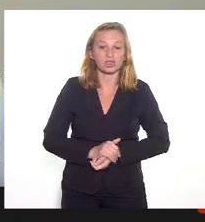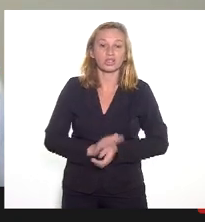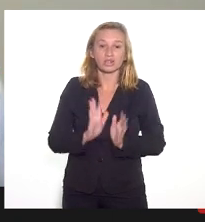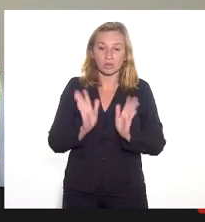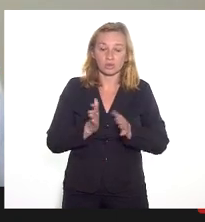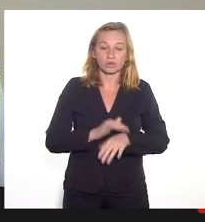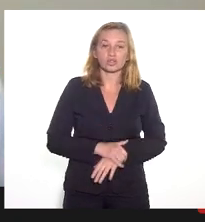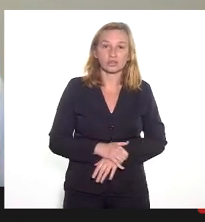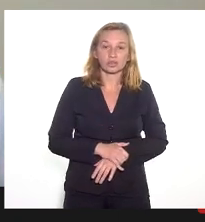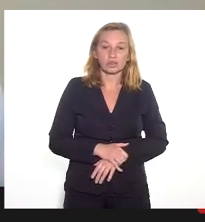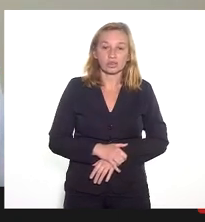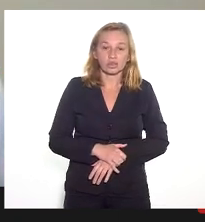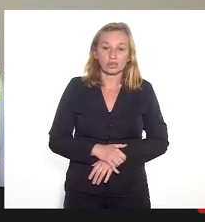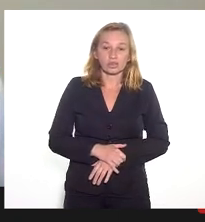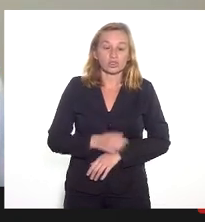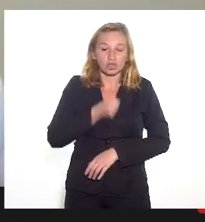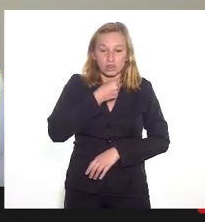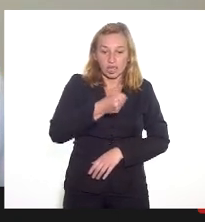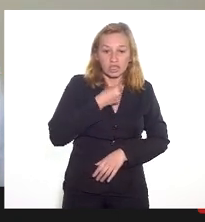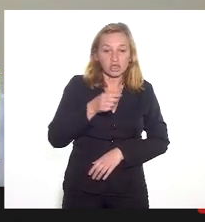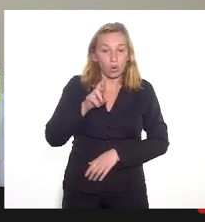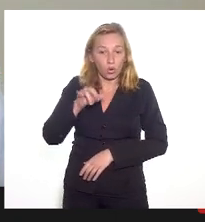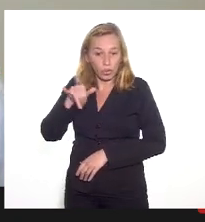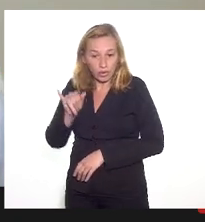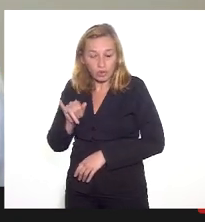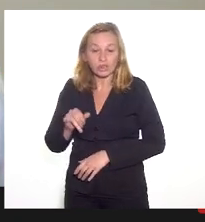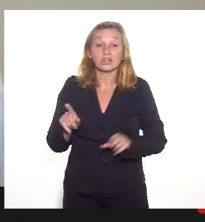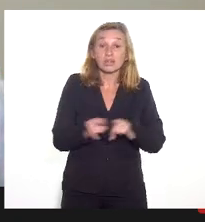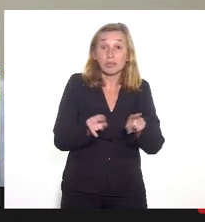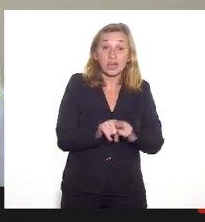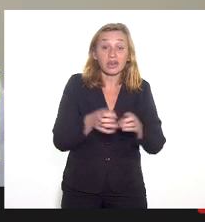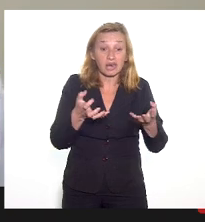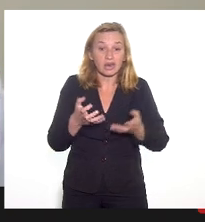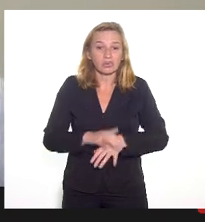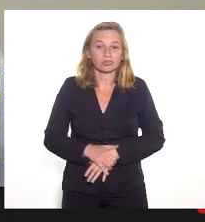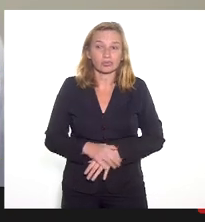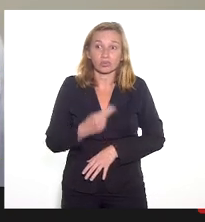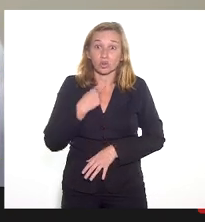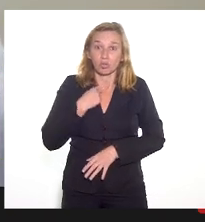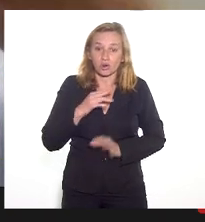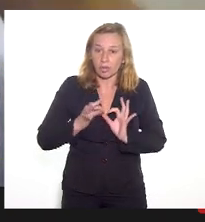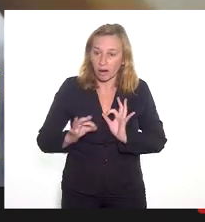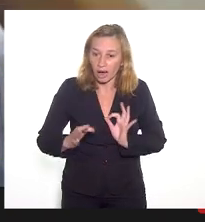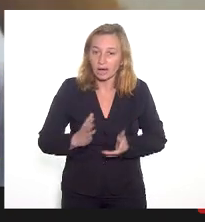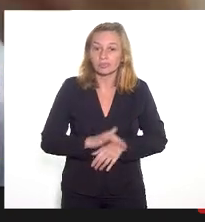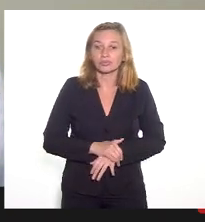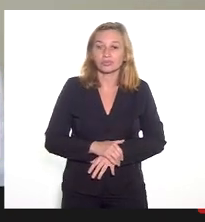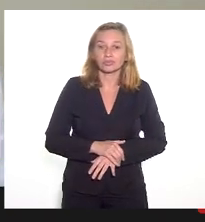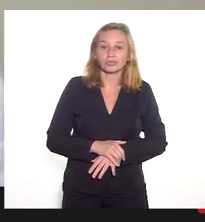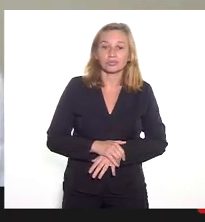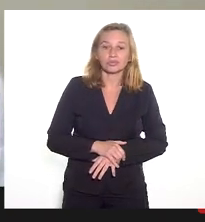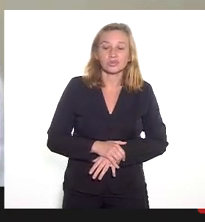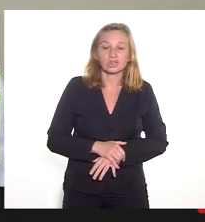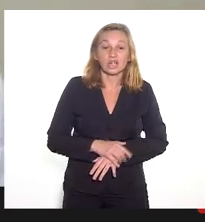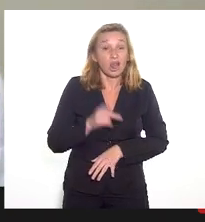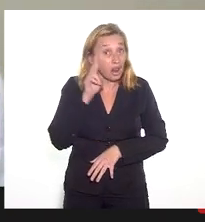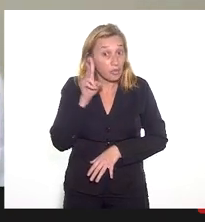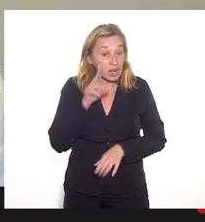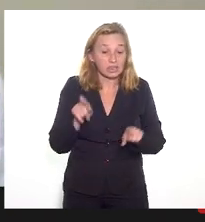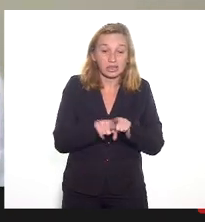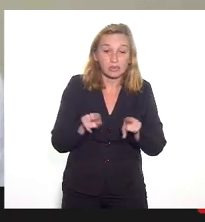hoje na figura do jornalista Rui Guilherme. Quero também, já que a gente não pode deixar de cuidar da nossa casa, lembrar